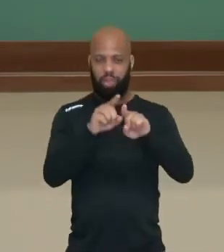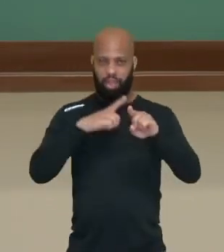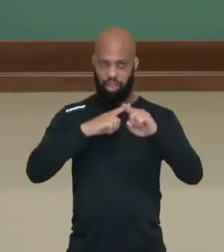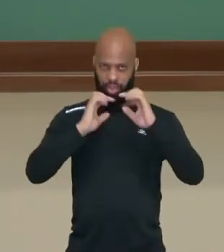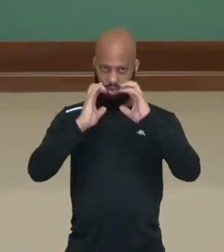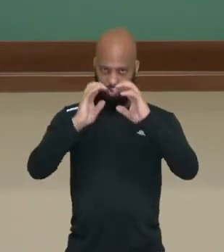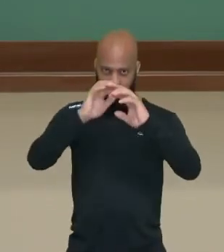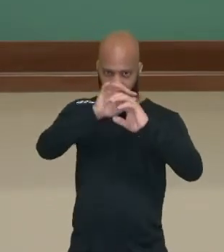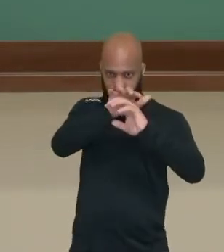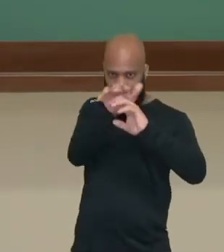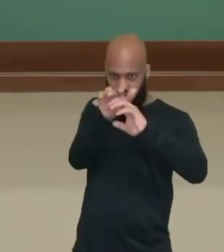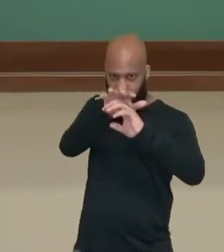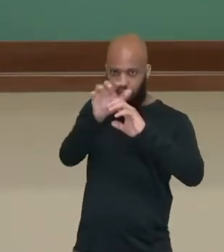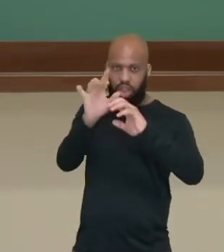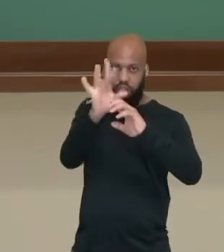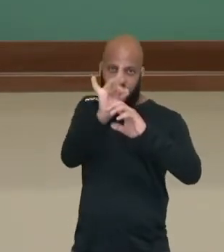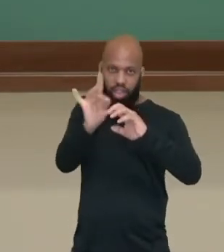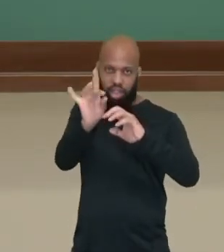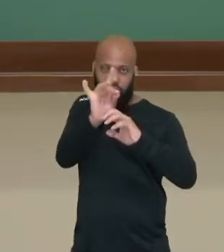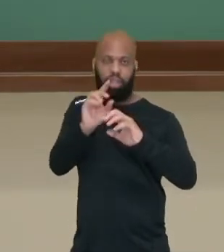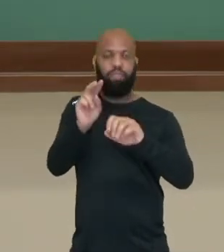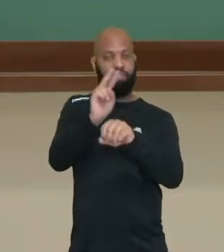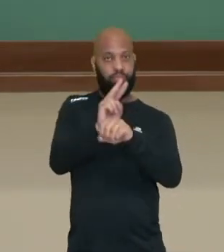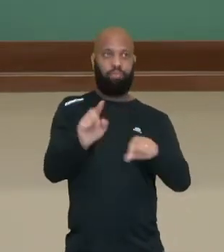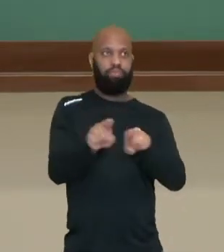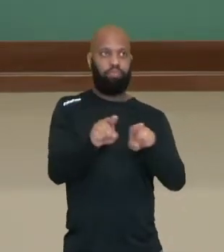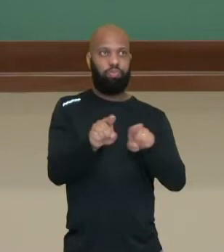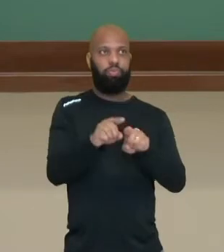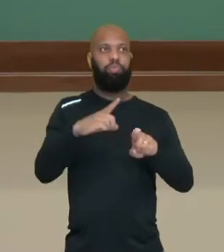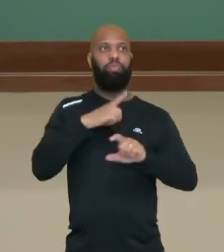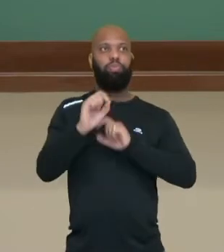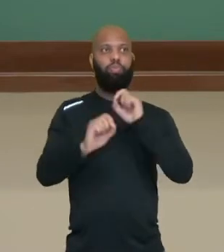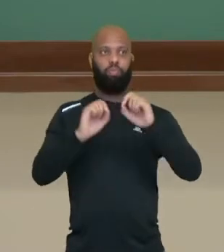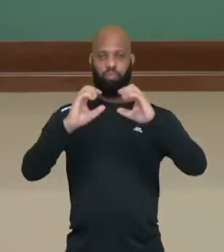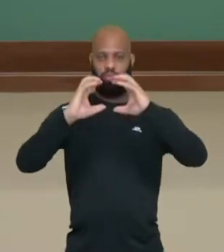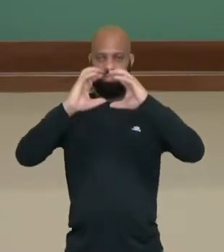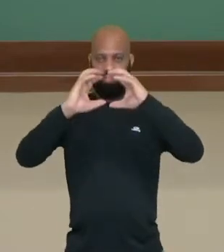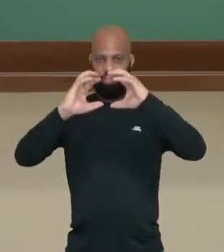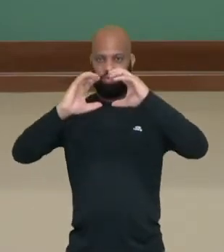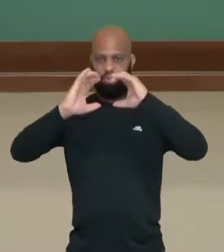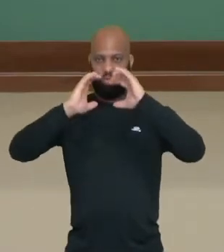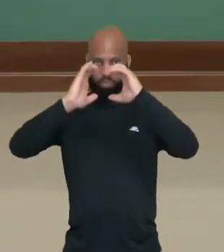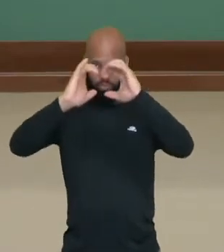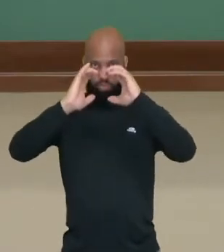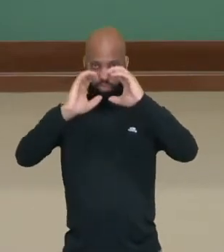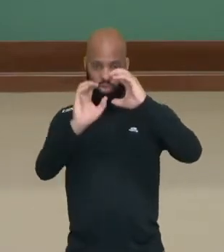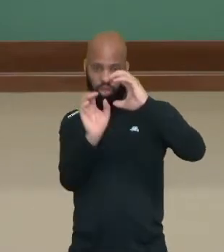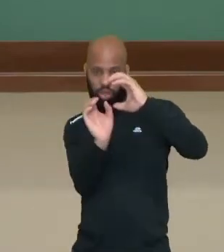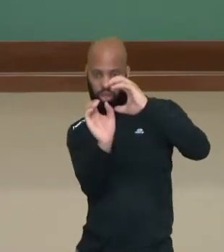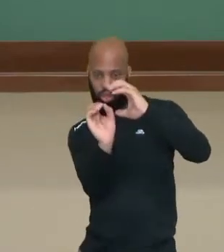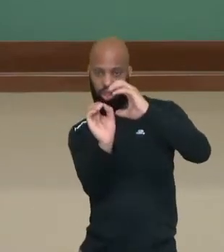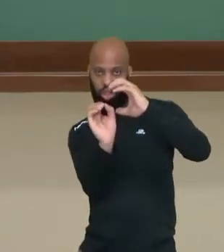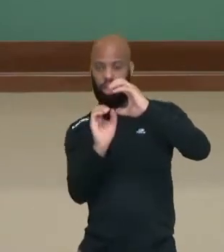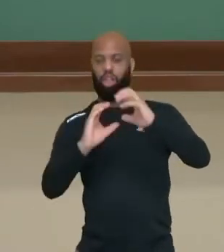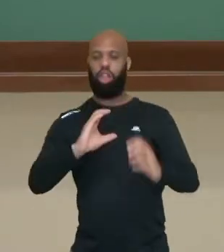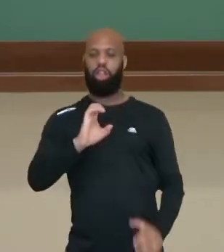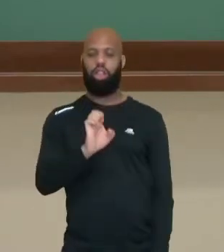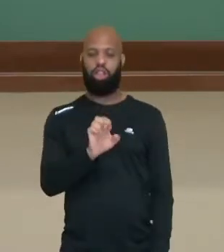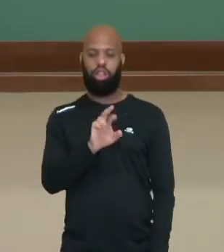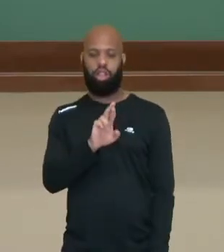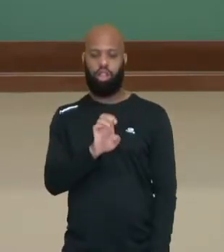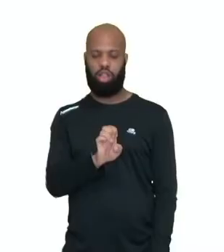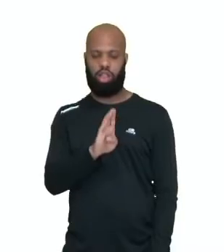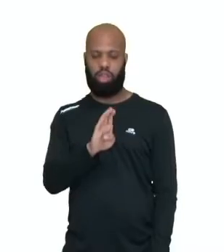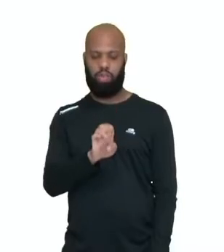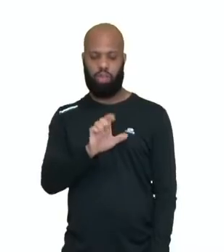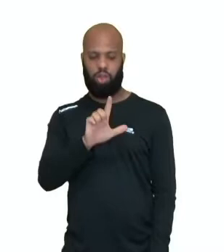juntamente com as três meninges, tá? O cerebelo, que fica um pouco abaixo do cérebro, ali entre o tronco encefálico e o cérebro, ele